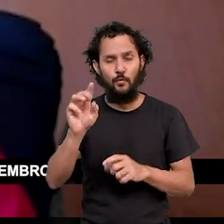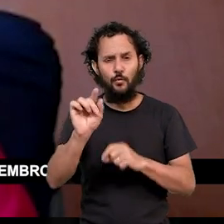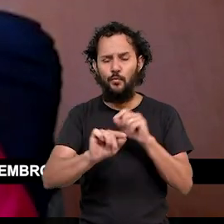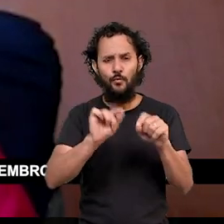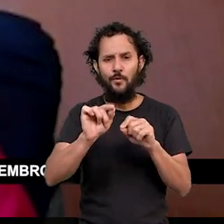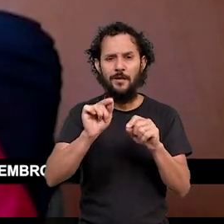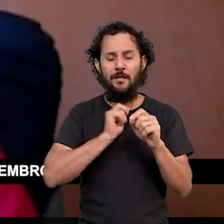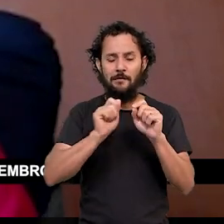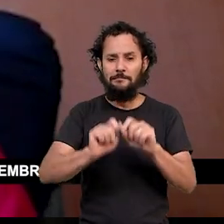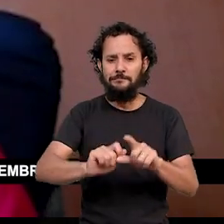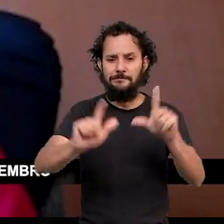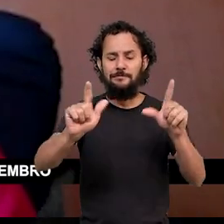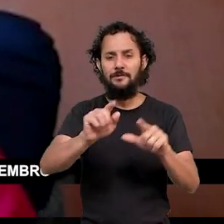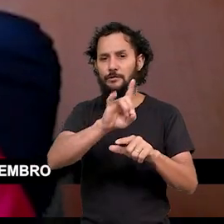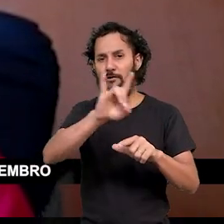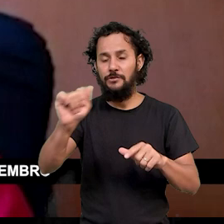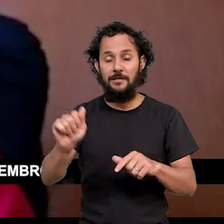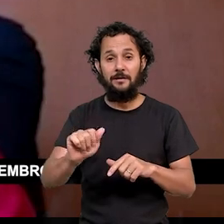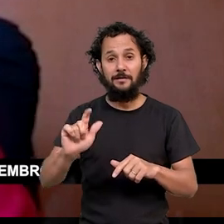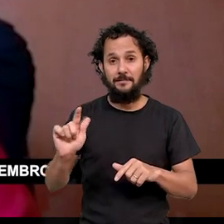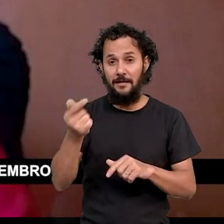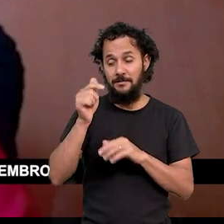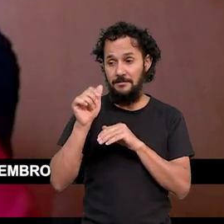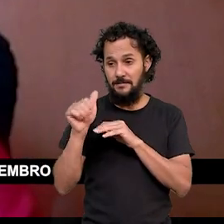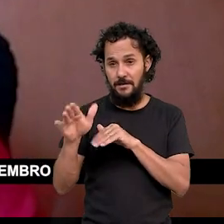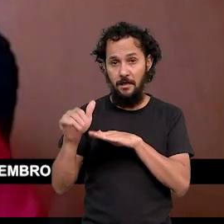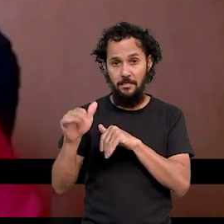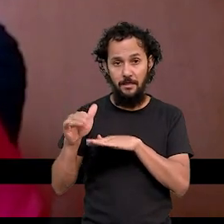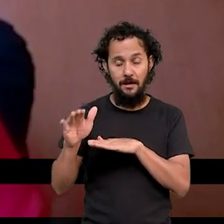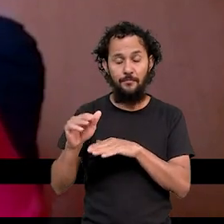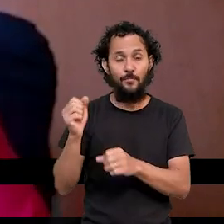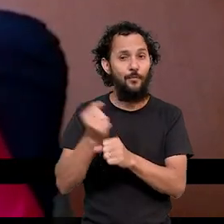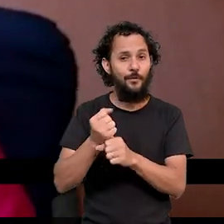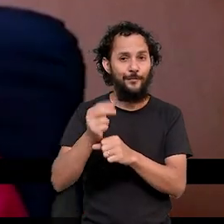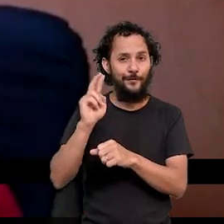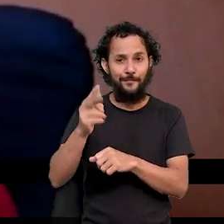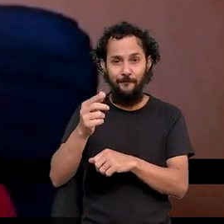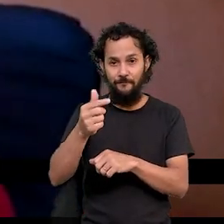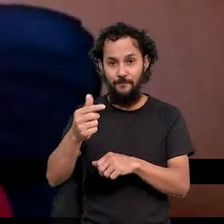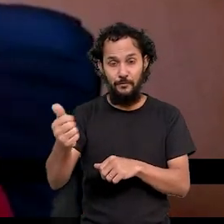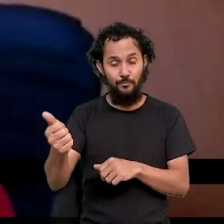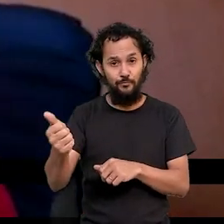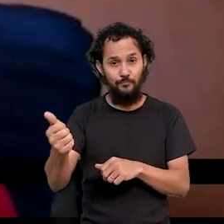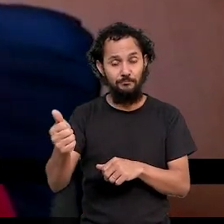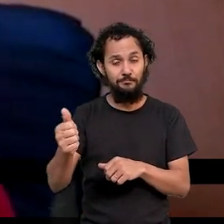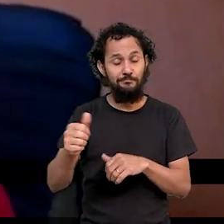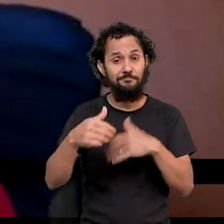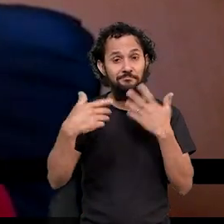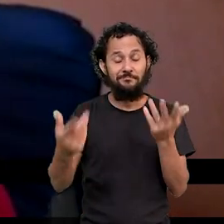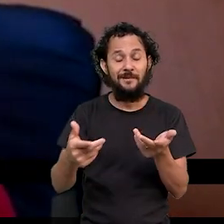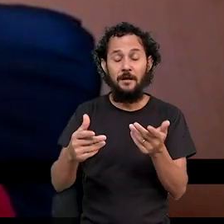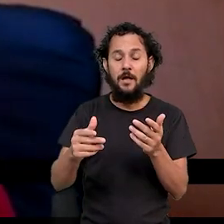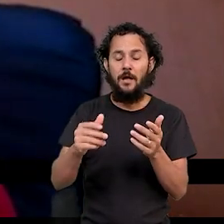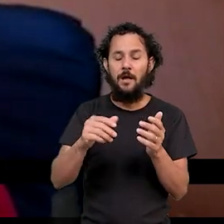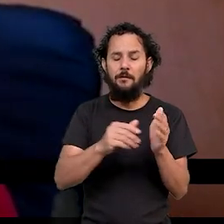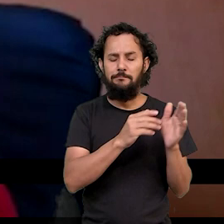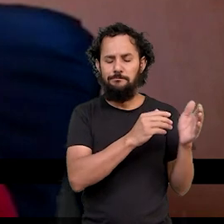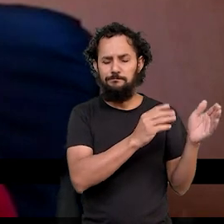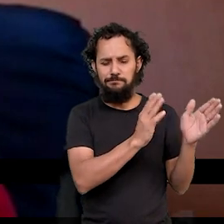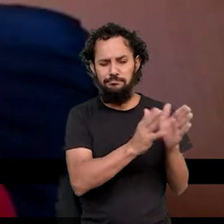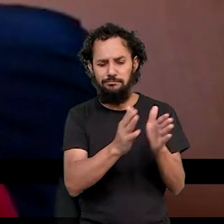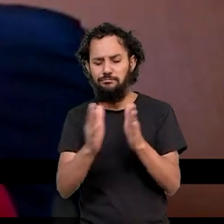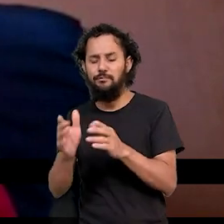Bicentenário entra no ar no dia 7 de setembro de 2021 e esta é a série